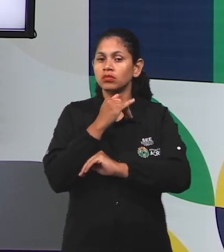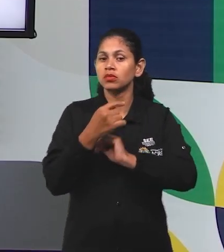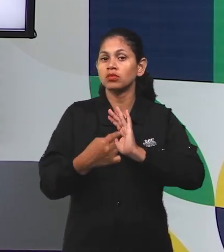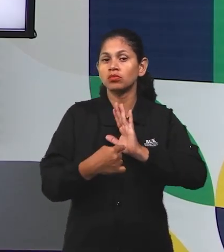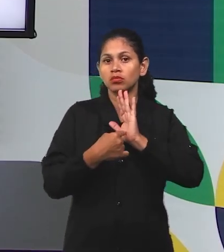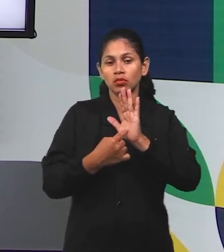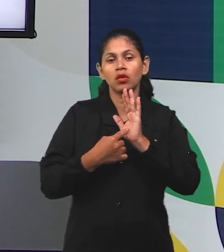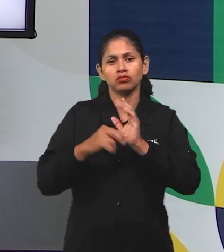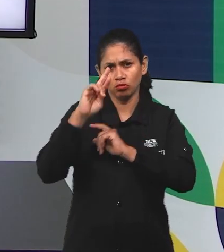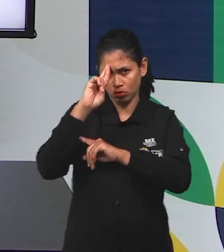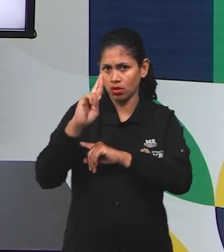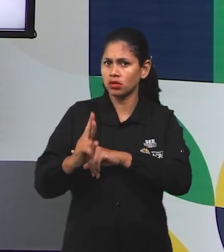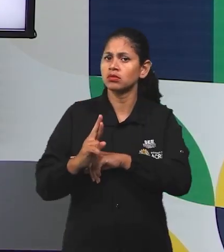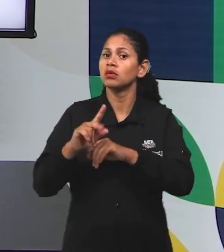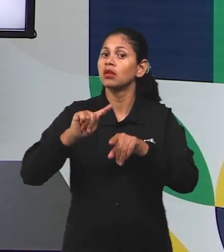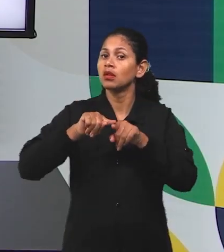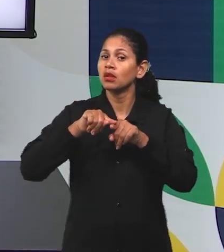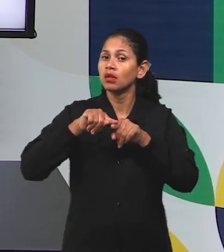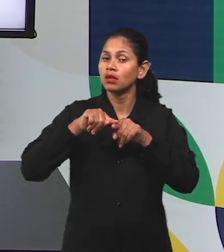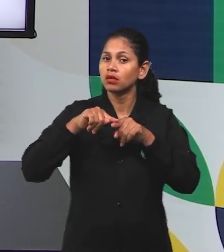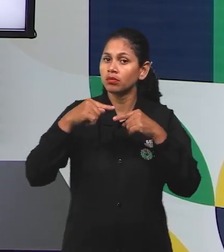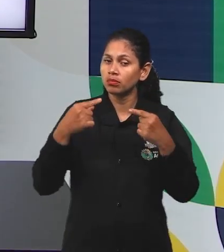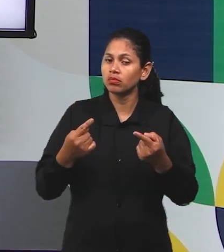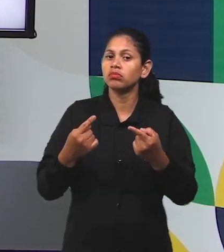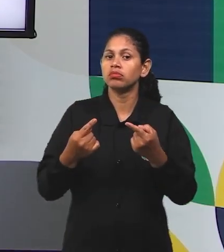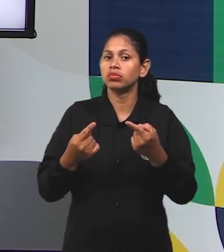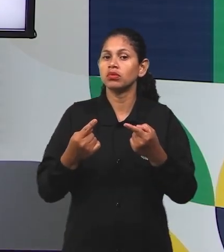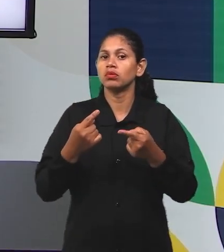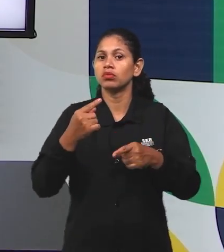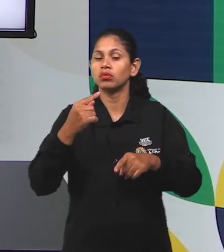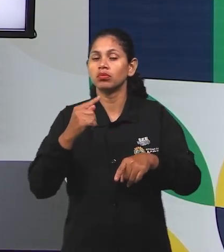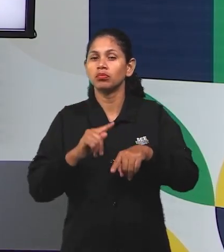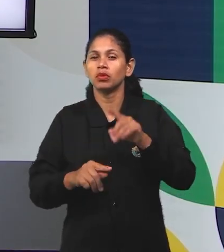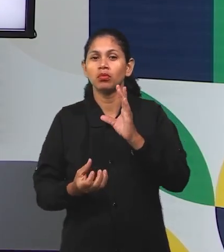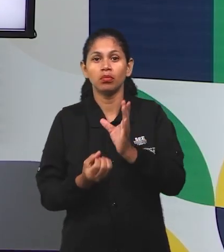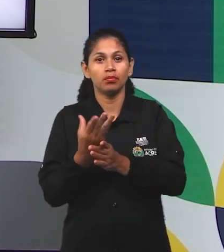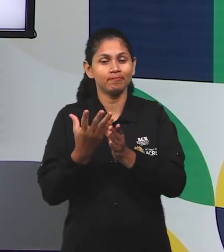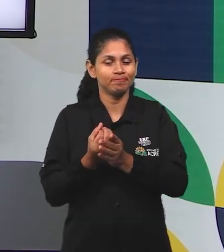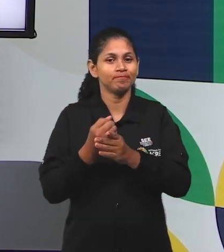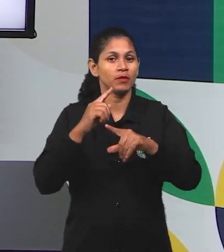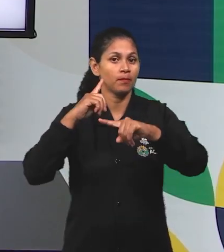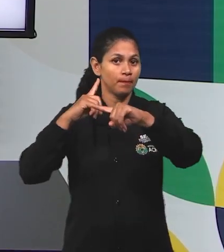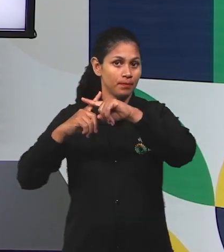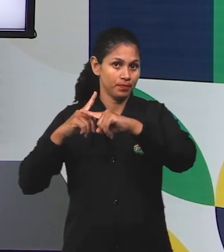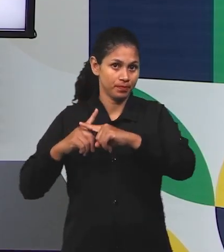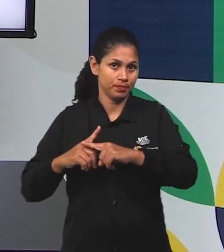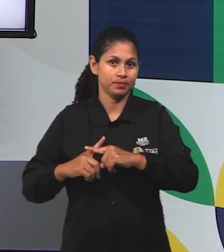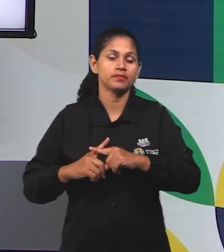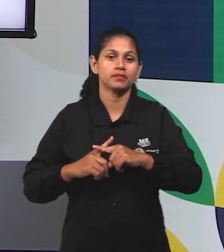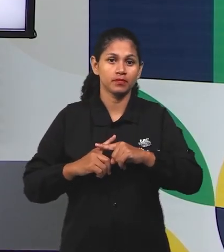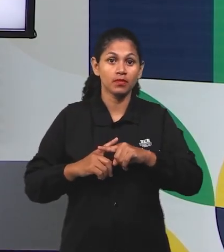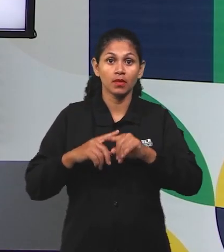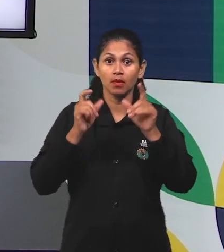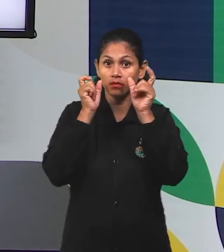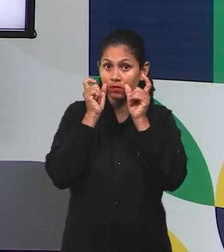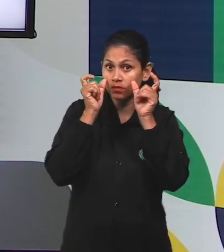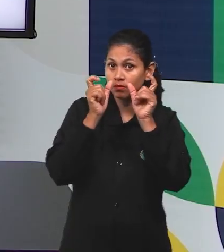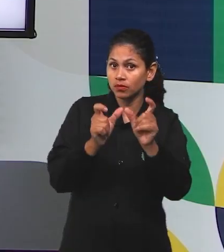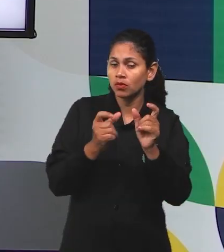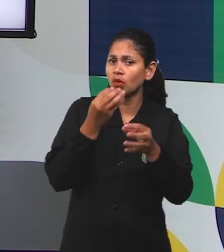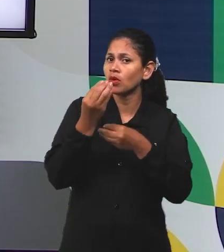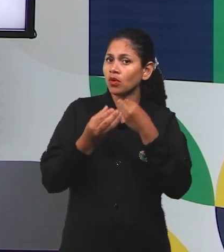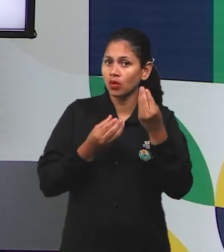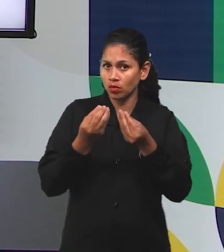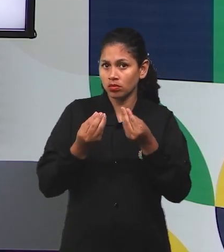e 4 exemplos de grandeza determinada pelo produto, ou seja, multiplicação. Observe aí e veja como essas grandezas